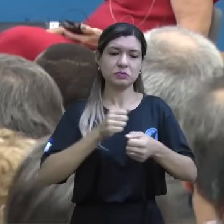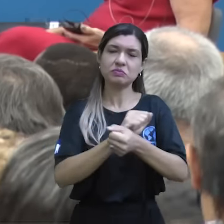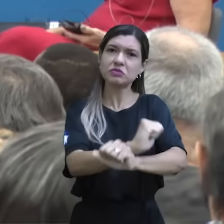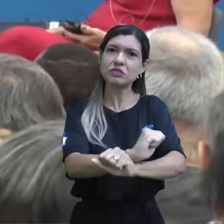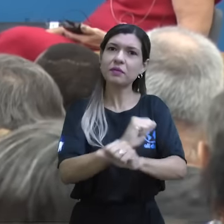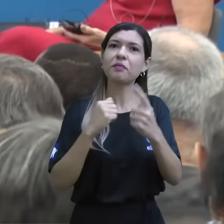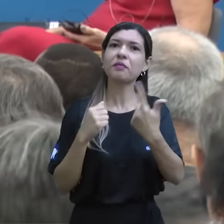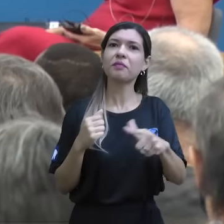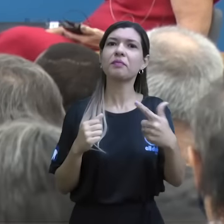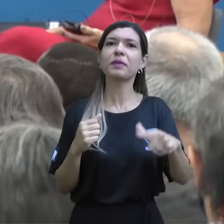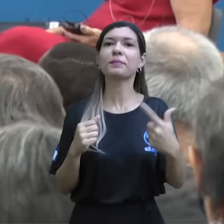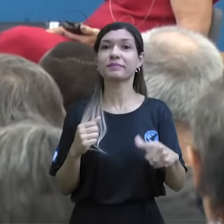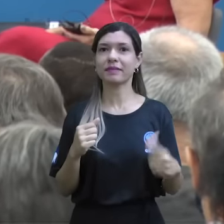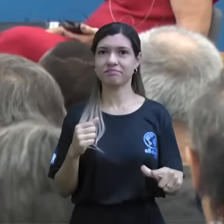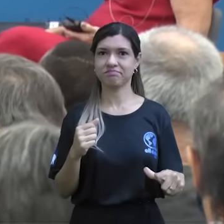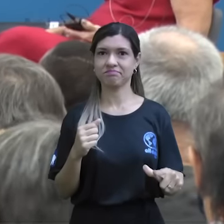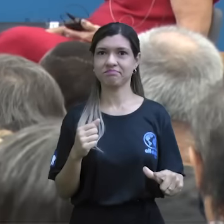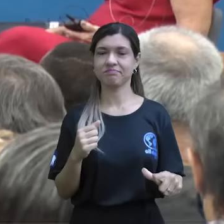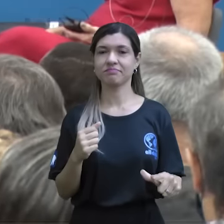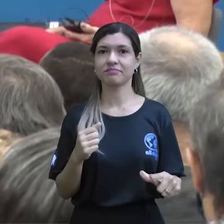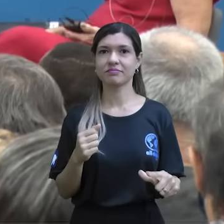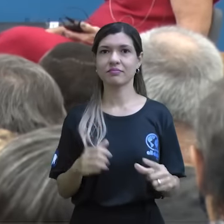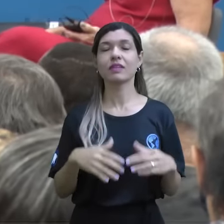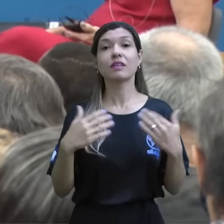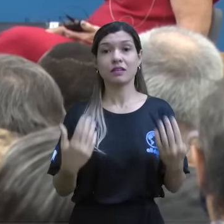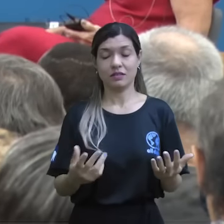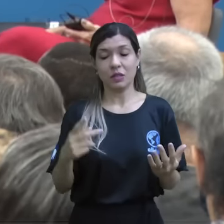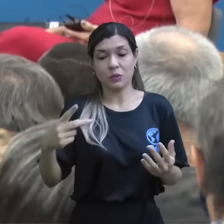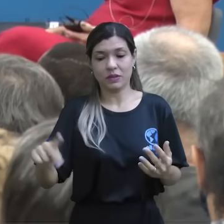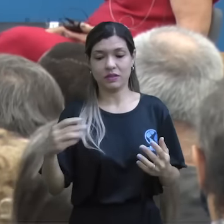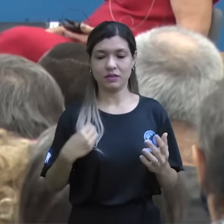ter oportunidade de falar mais sobre isso. Mas